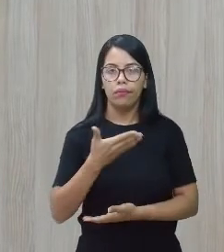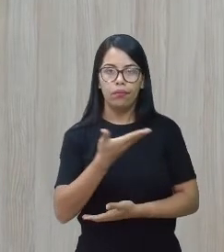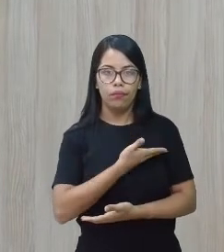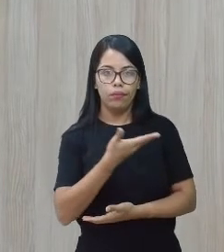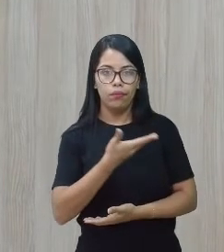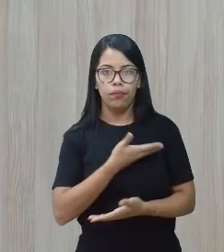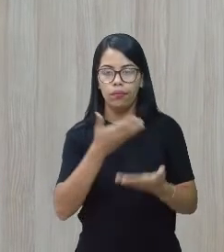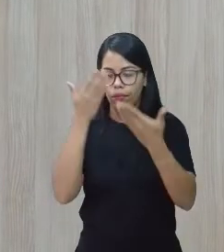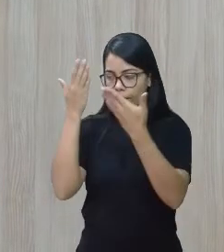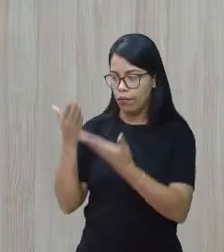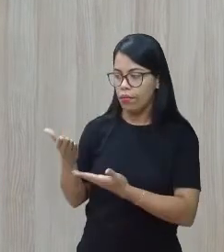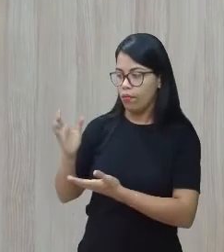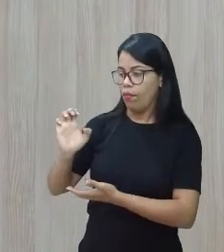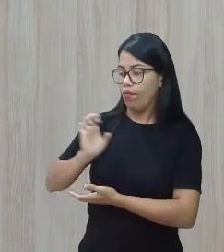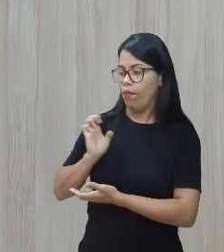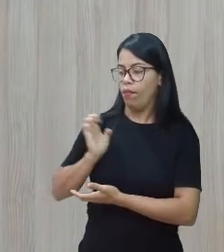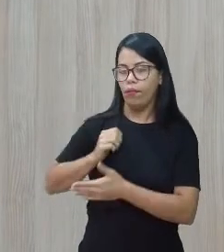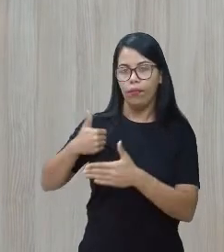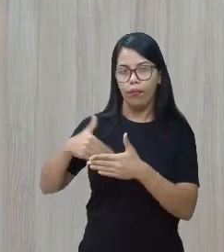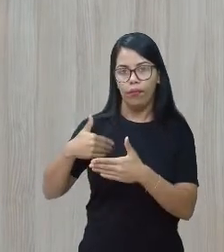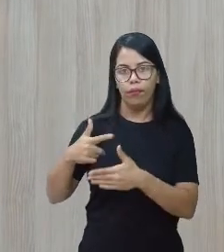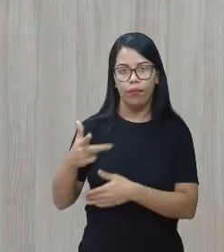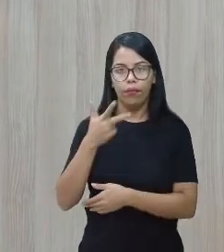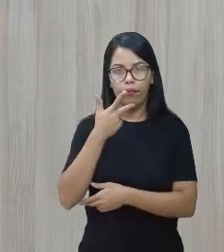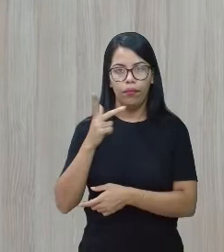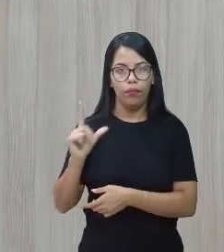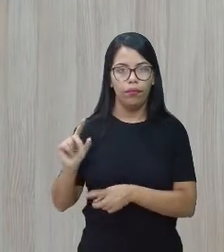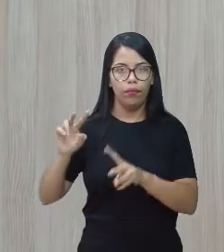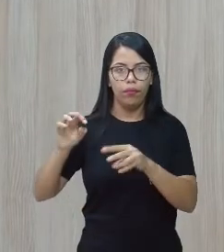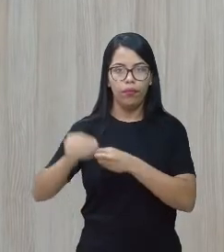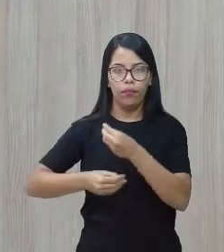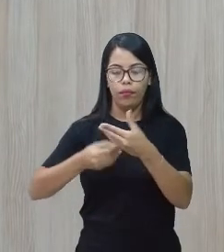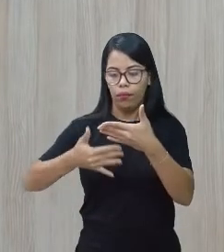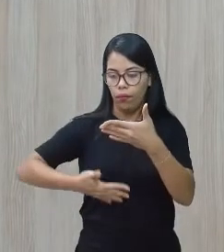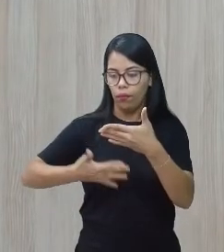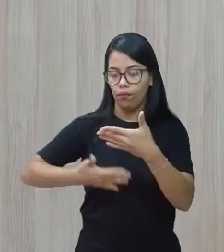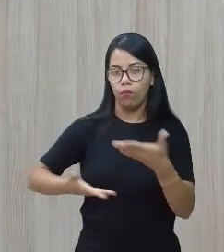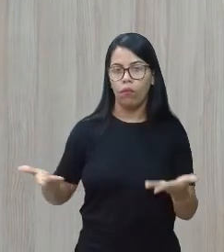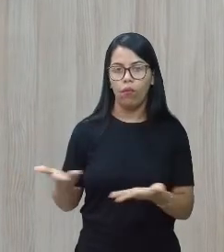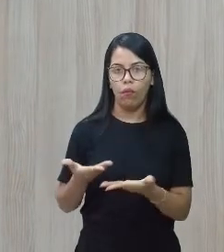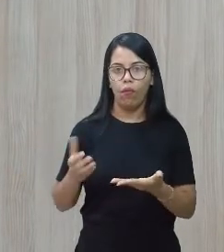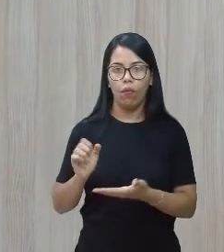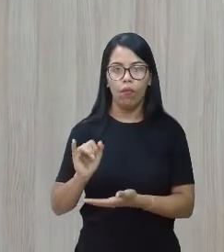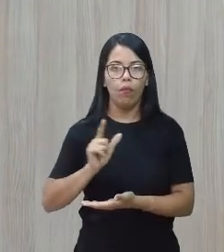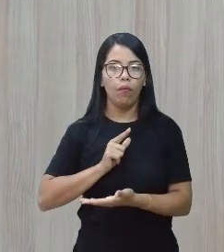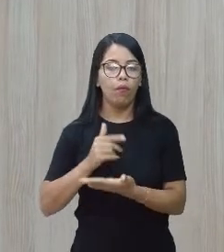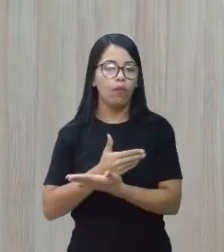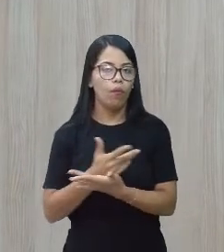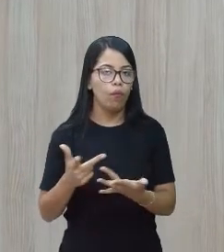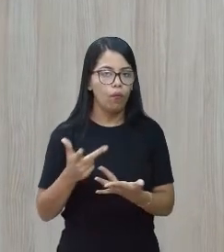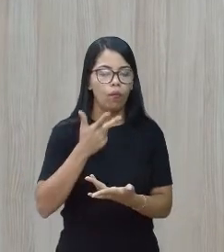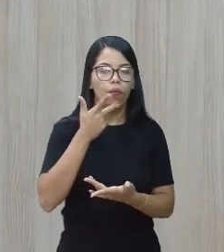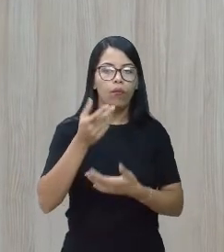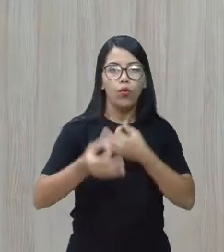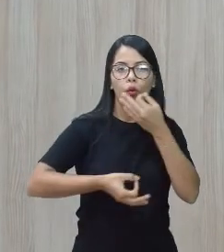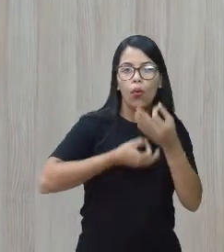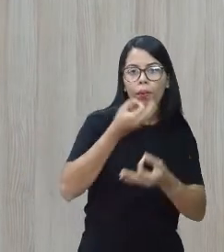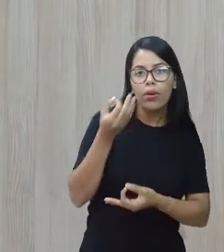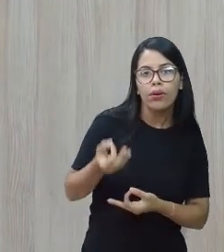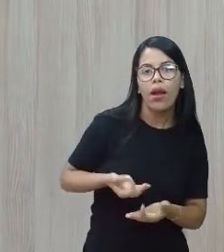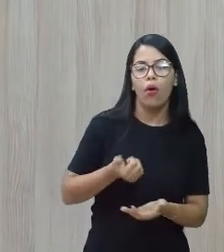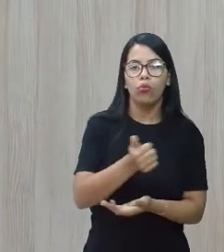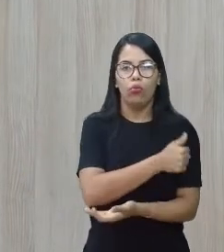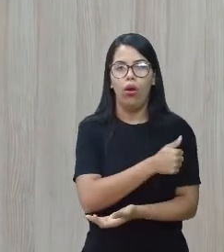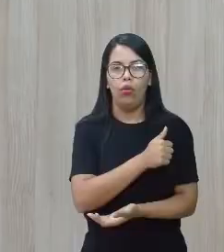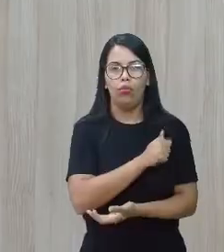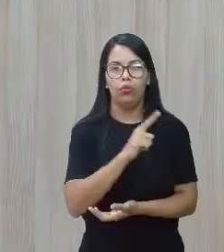jogador caríssimo, para ele falar um pouquinho aí como é que está a questão do chat, se Diógenes falou alguma coisa, se a galera falou